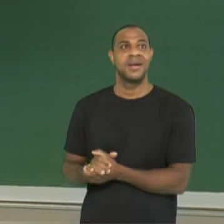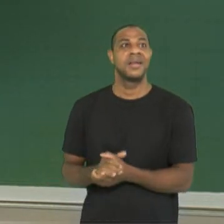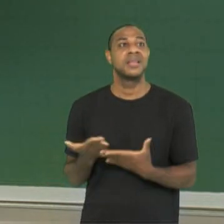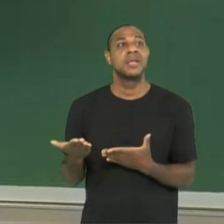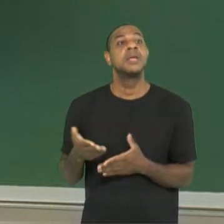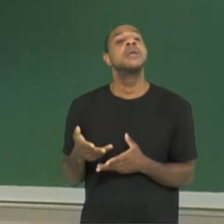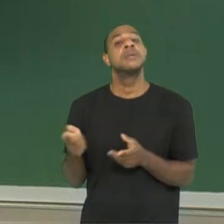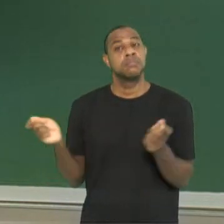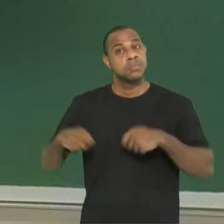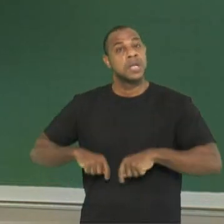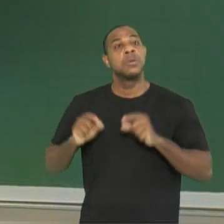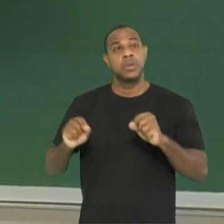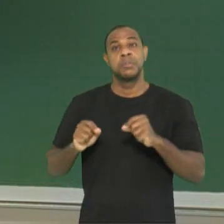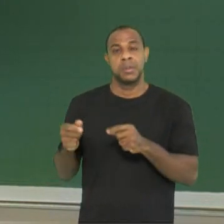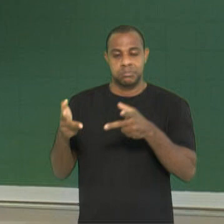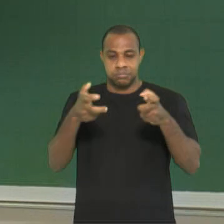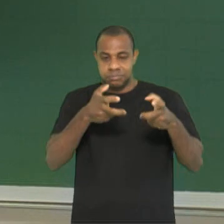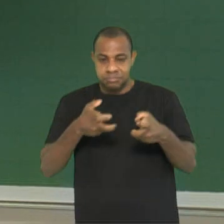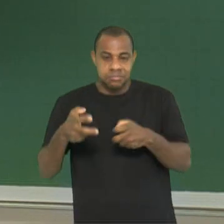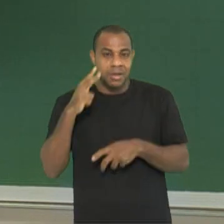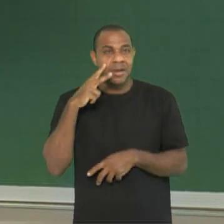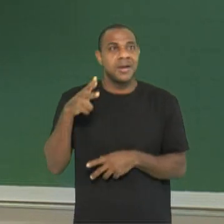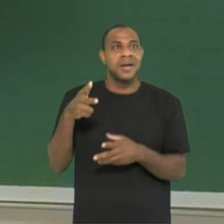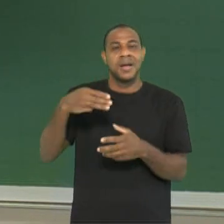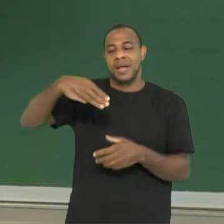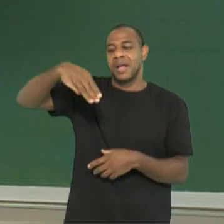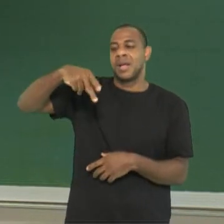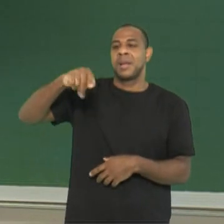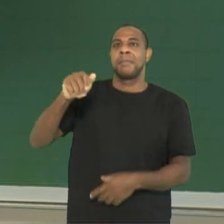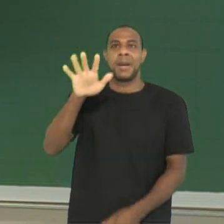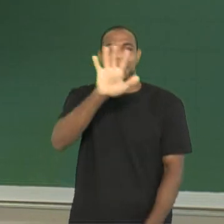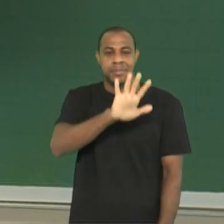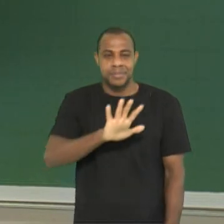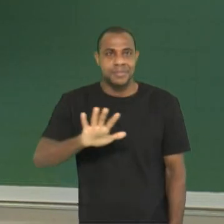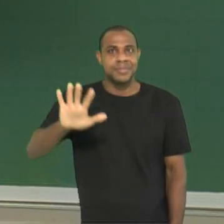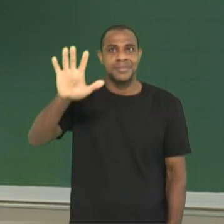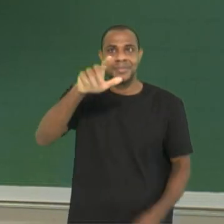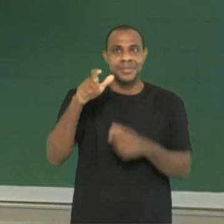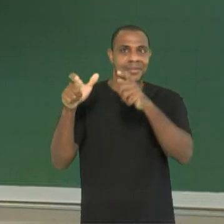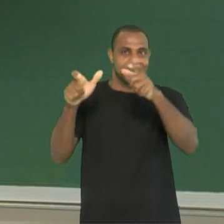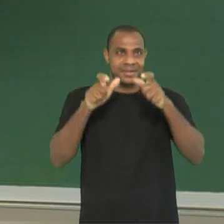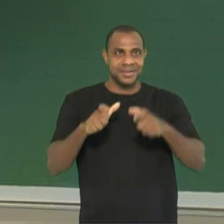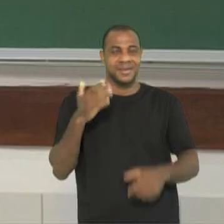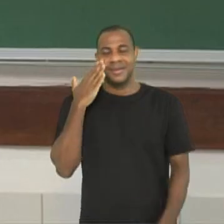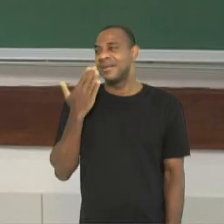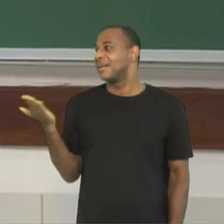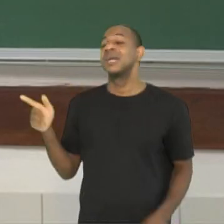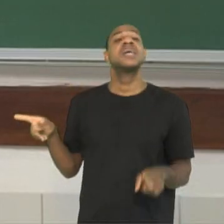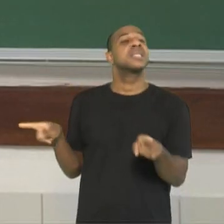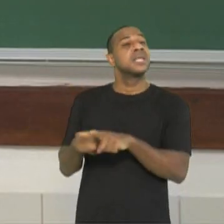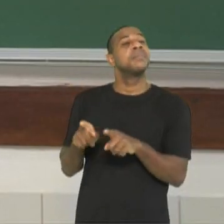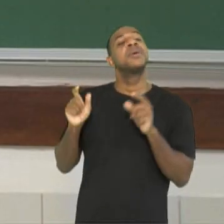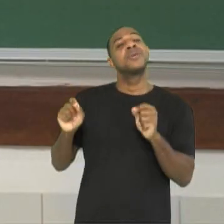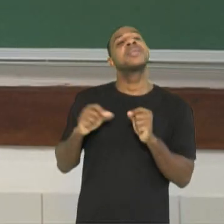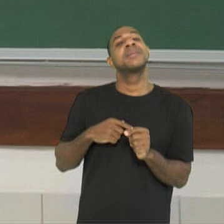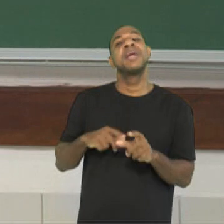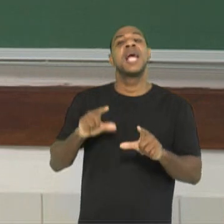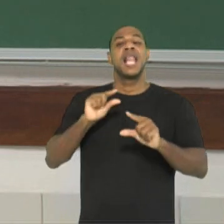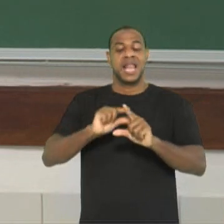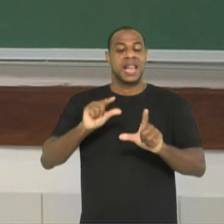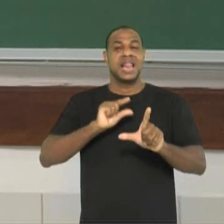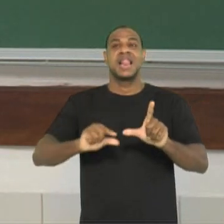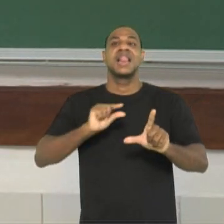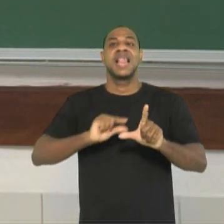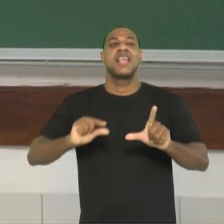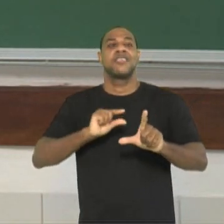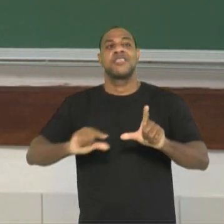isso serve para que você possa se orientar de forma correta no espaço geográfico. Nós também vamos ter a legenda, que é a